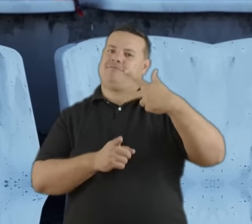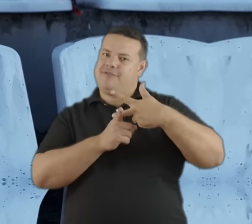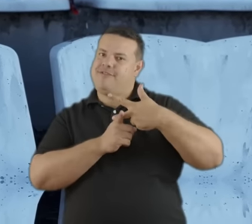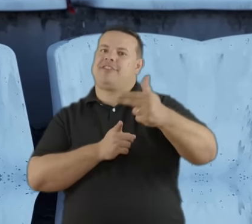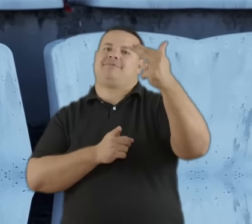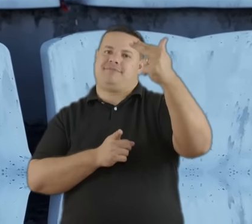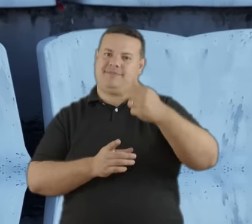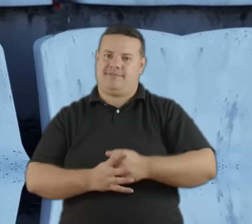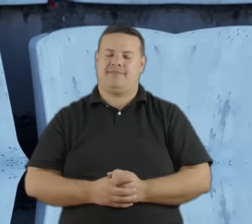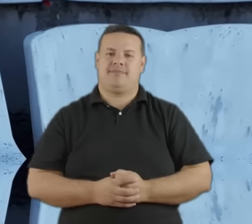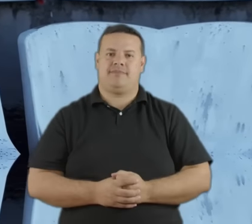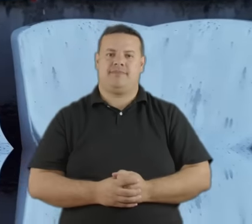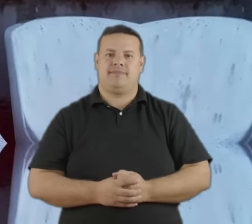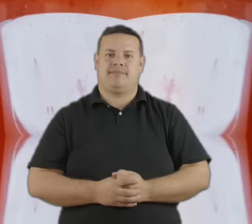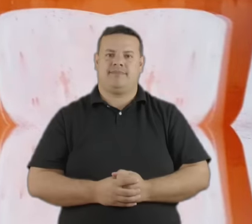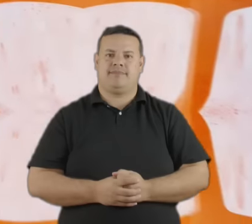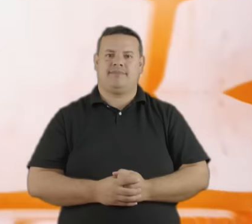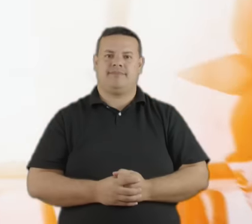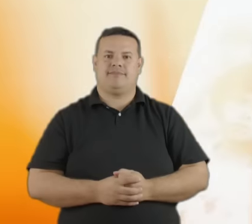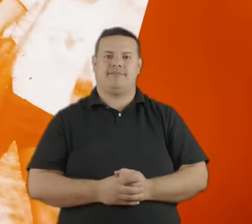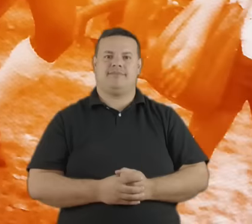e nós conquistarmos o título.